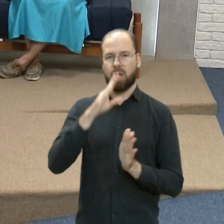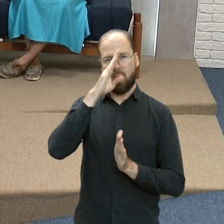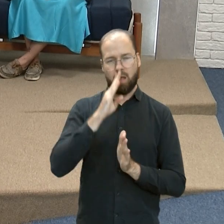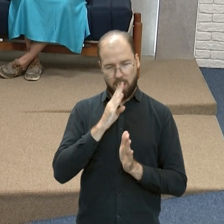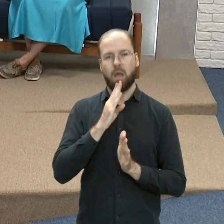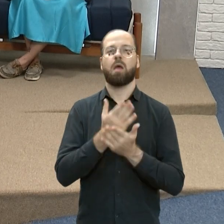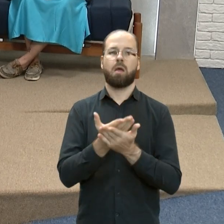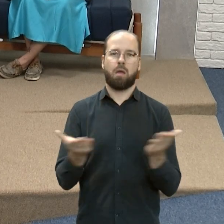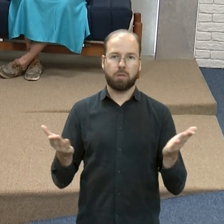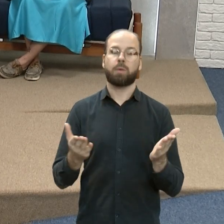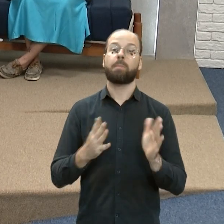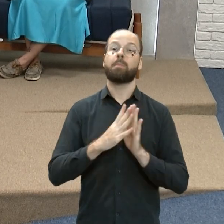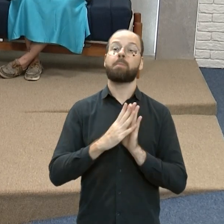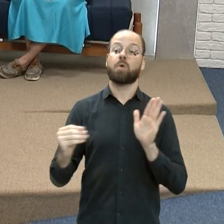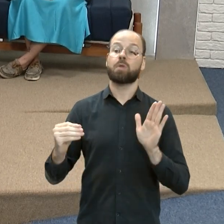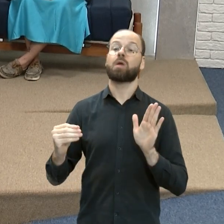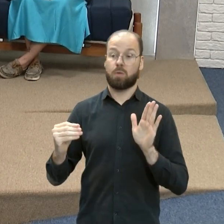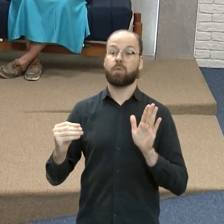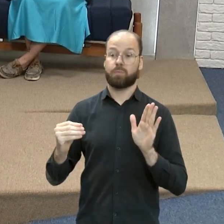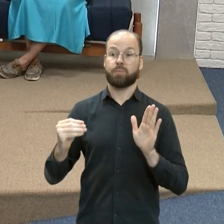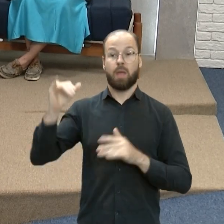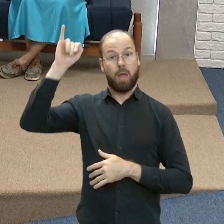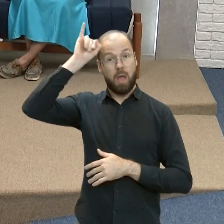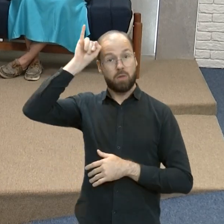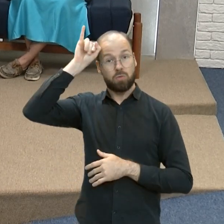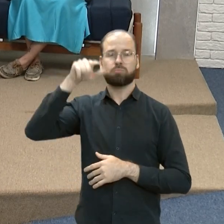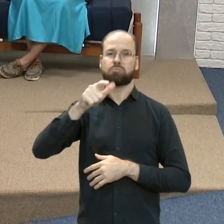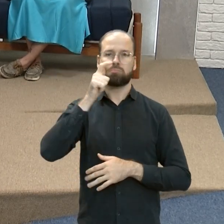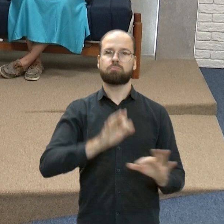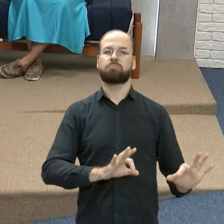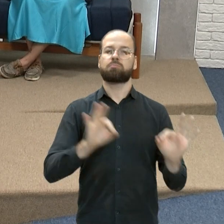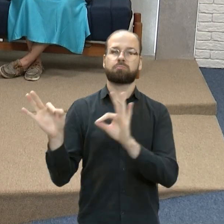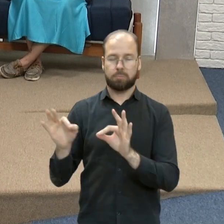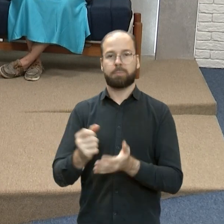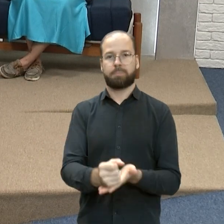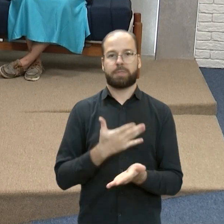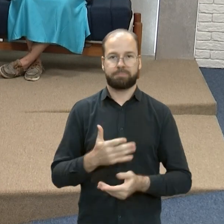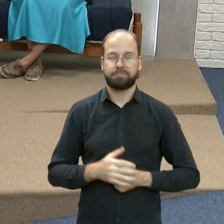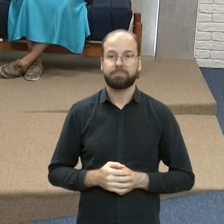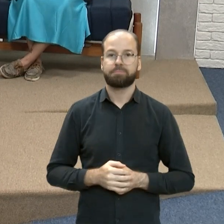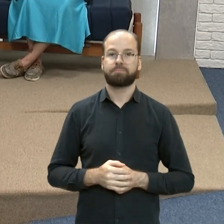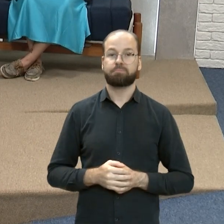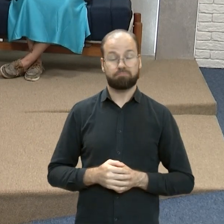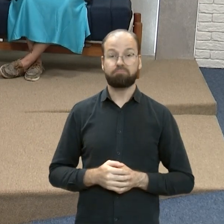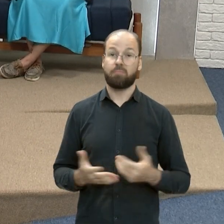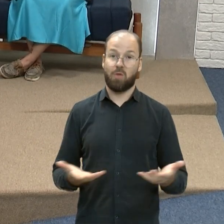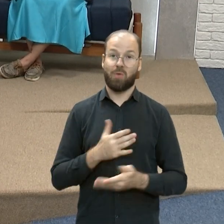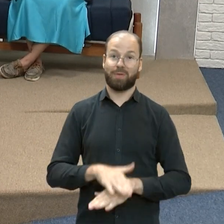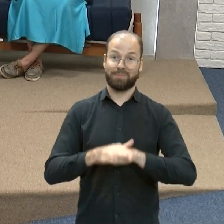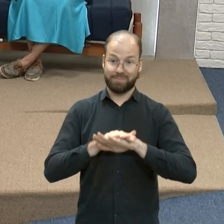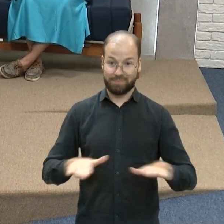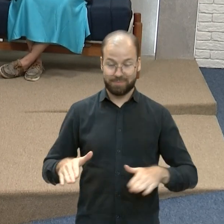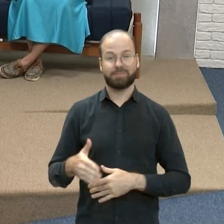para celulares com modelo Android, assista a nossa programação e nos mande mensagem. Bom, nós ficamos por aqui,